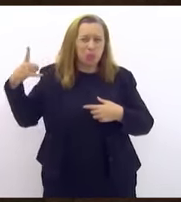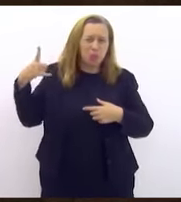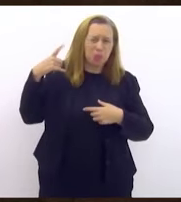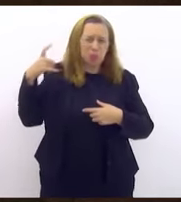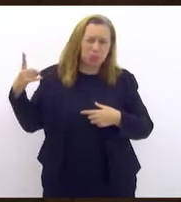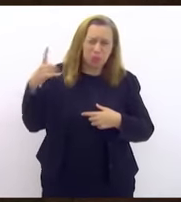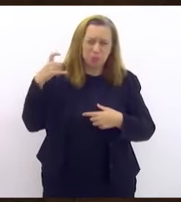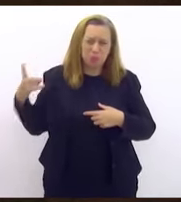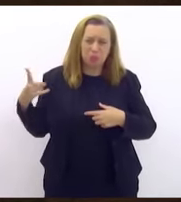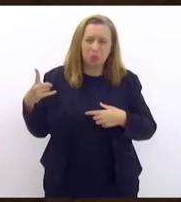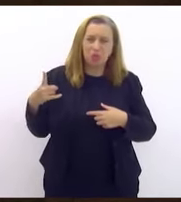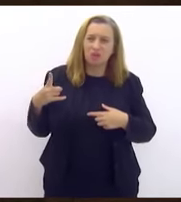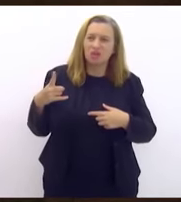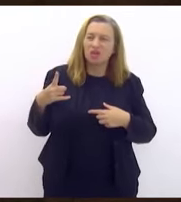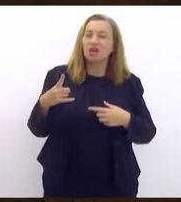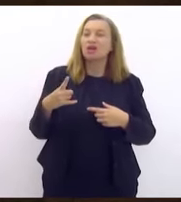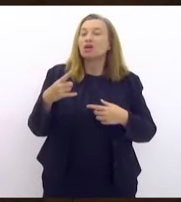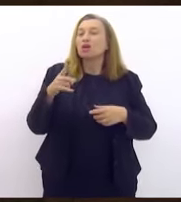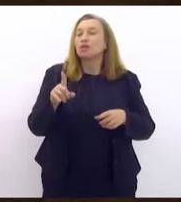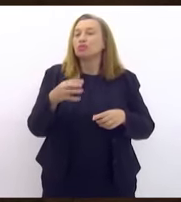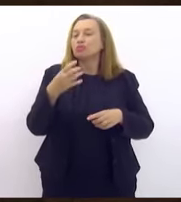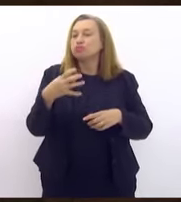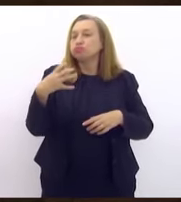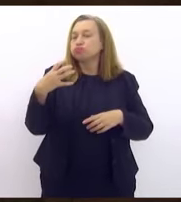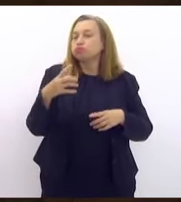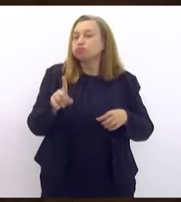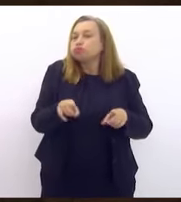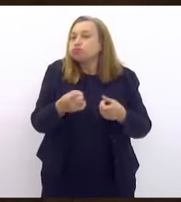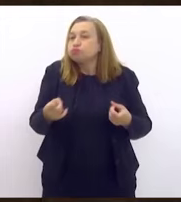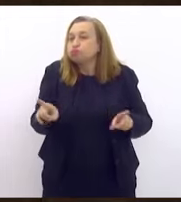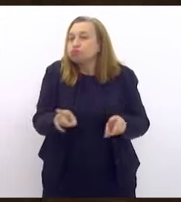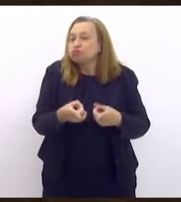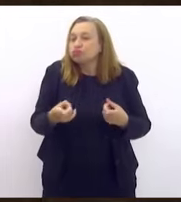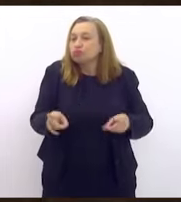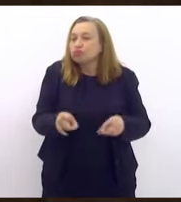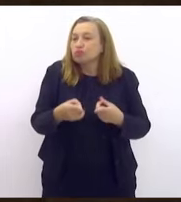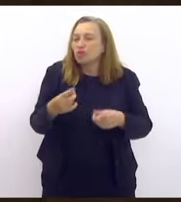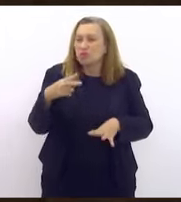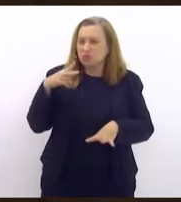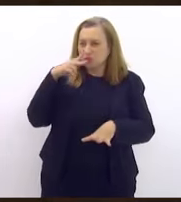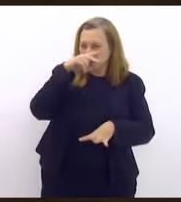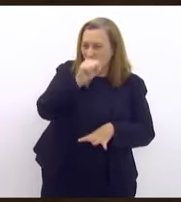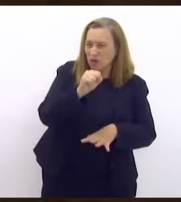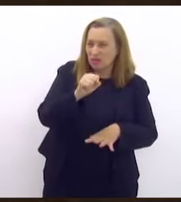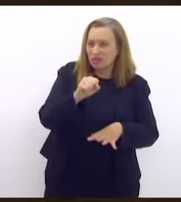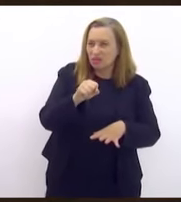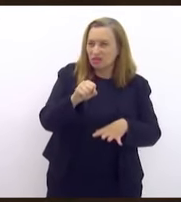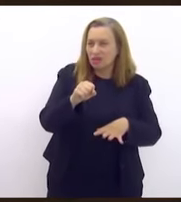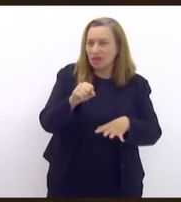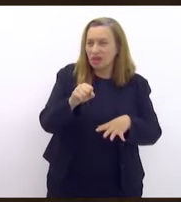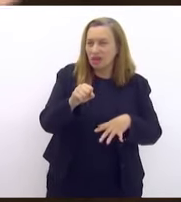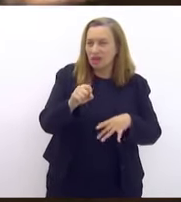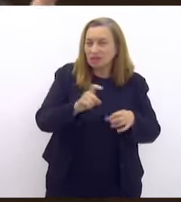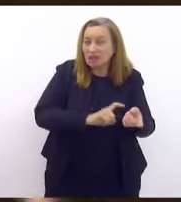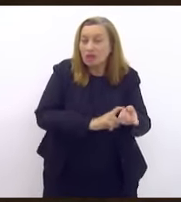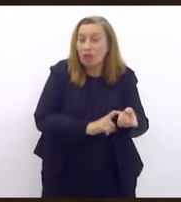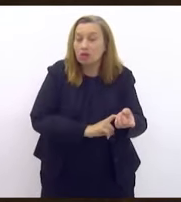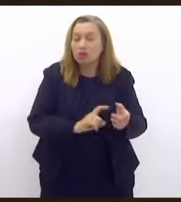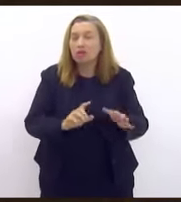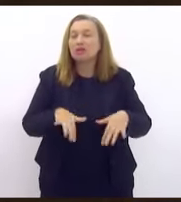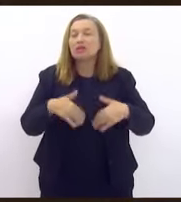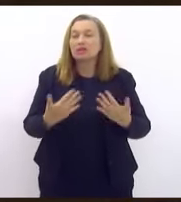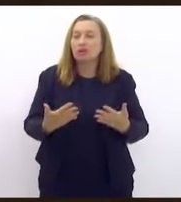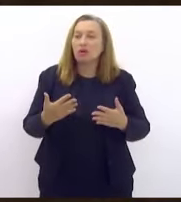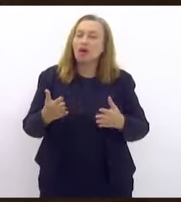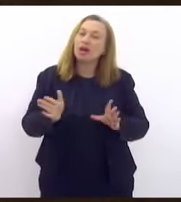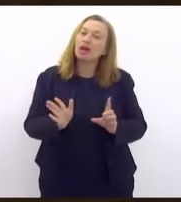conta da música alta, entrar em um momento de desordem, um processo de desordem. E ali ela passava